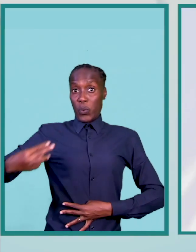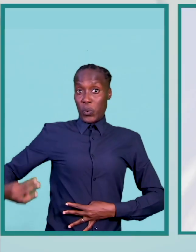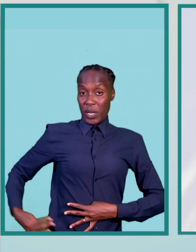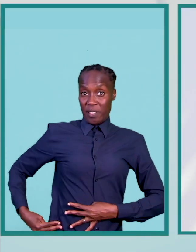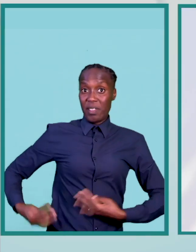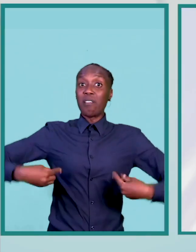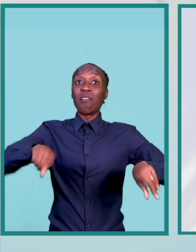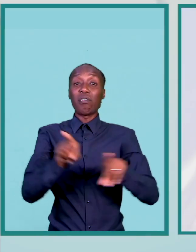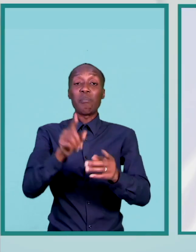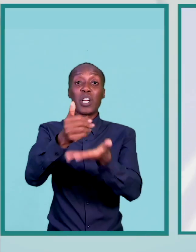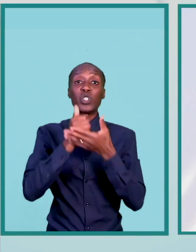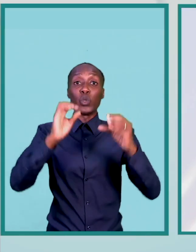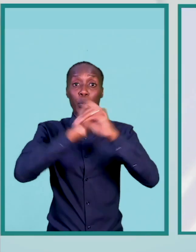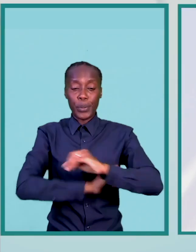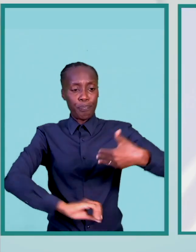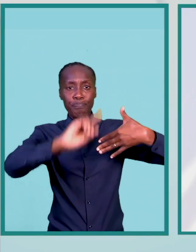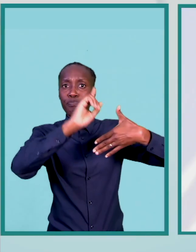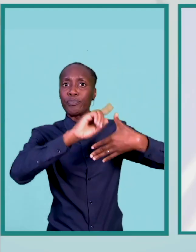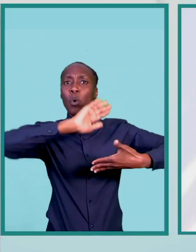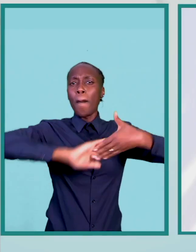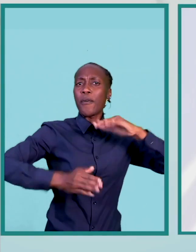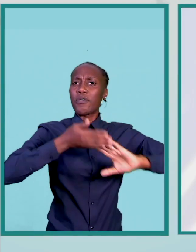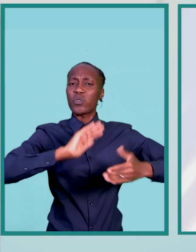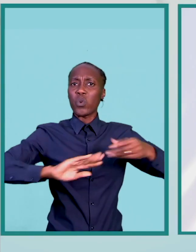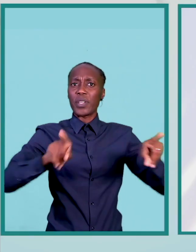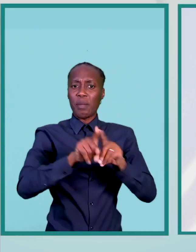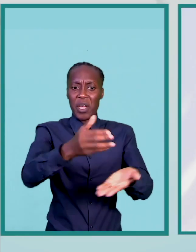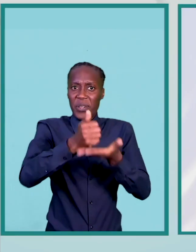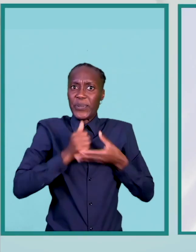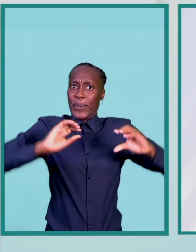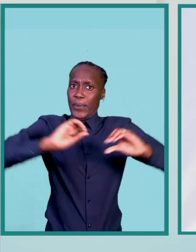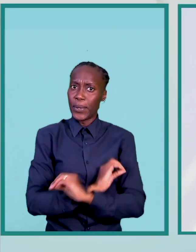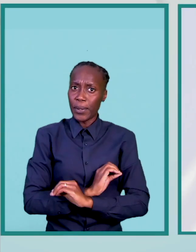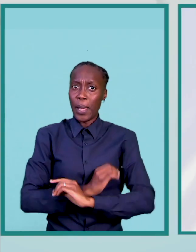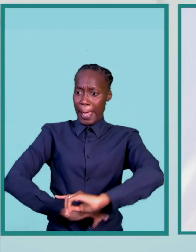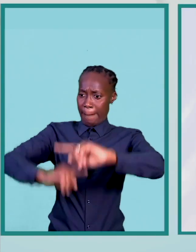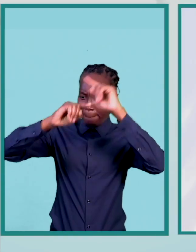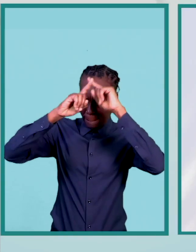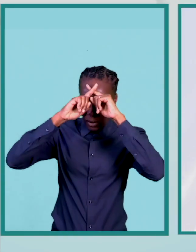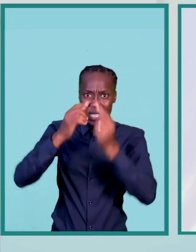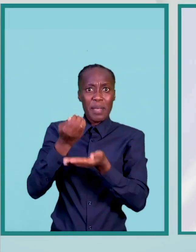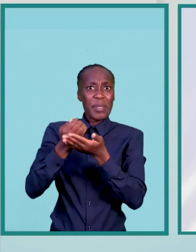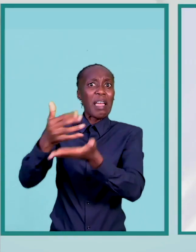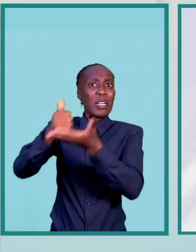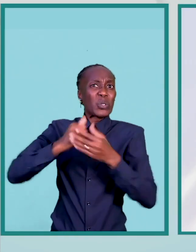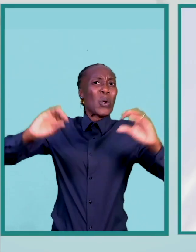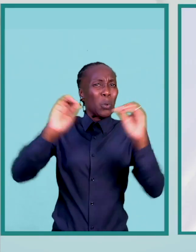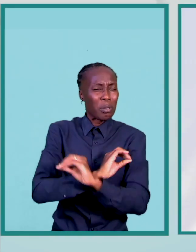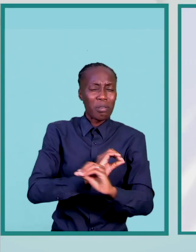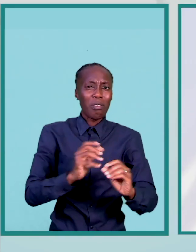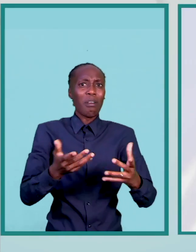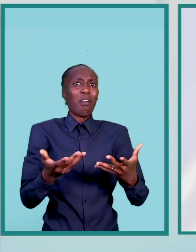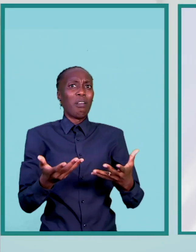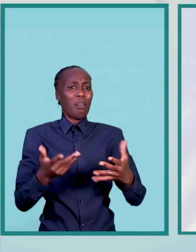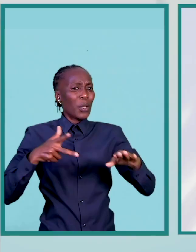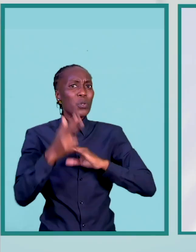atenção. O professor, nós estamos já a andar, percebe? Os professores também não tomaram devida atenção. A polícia também não tomou devida atenção. Qual é a nossa solução